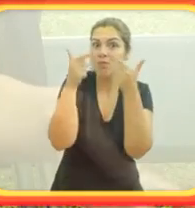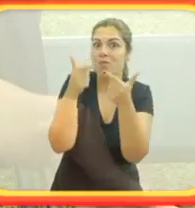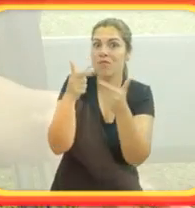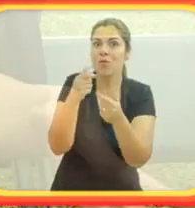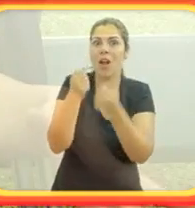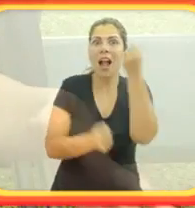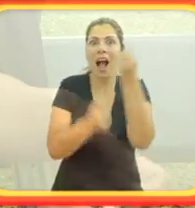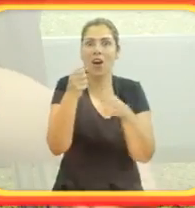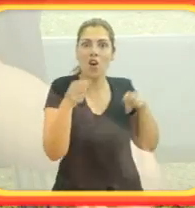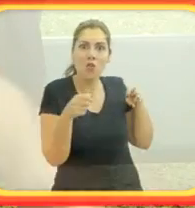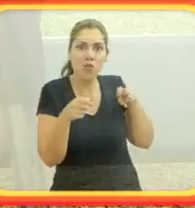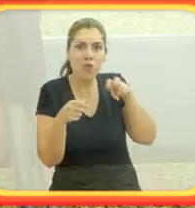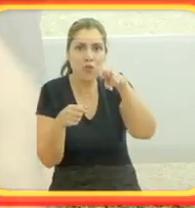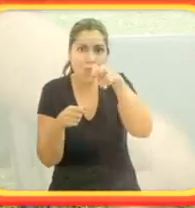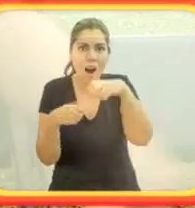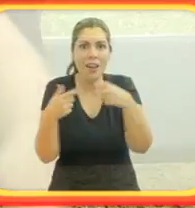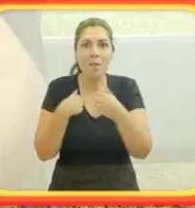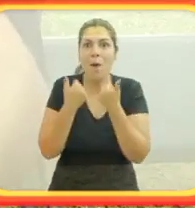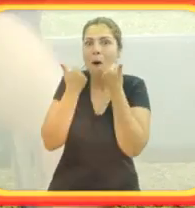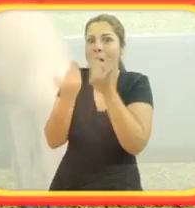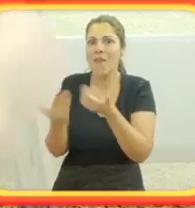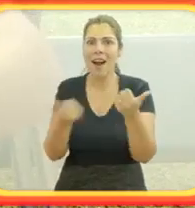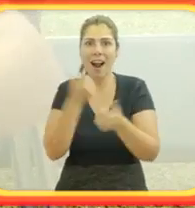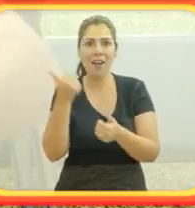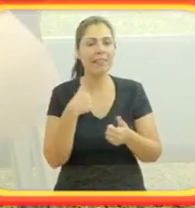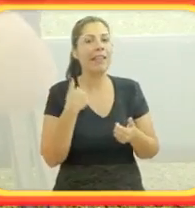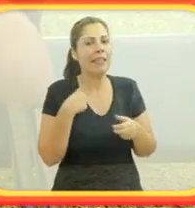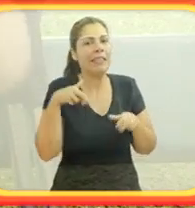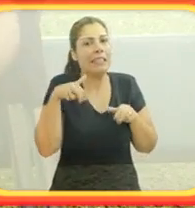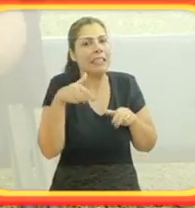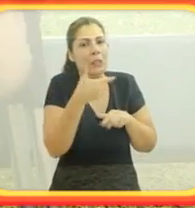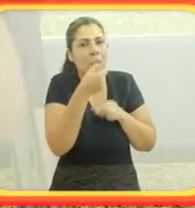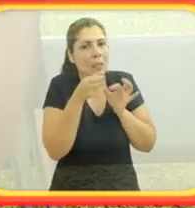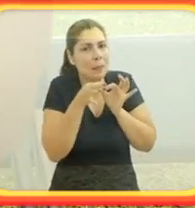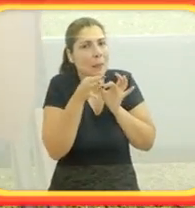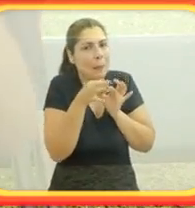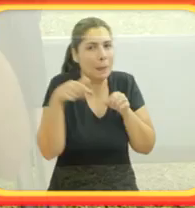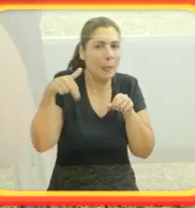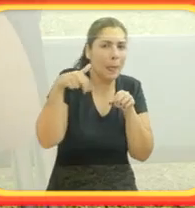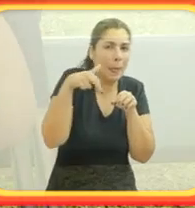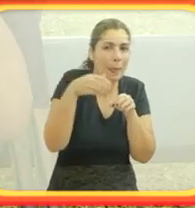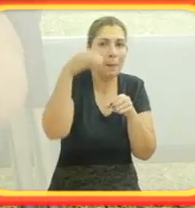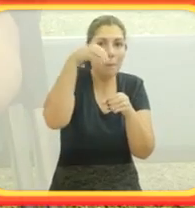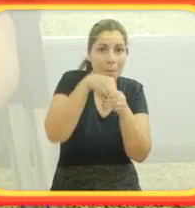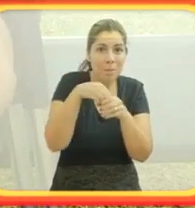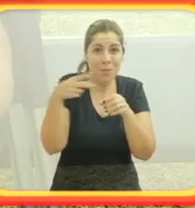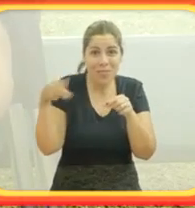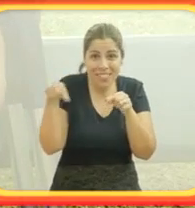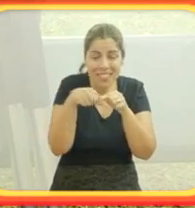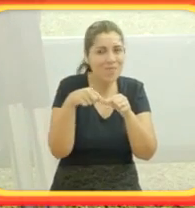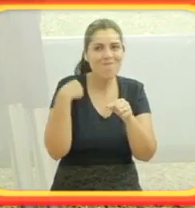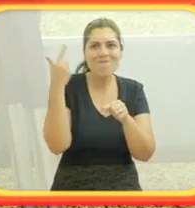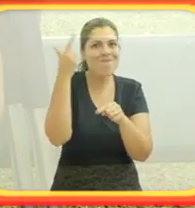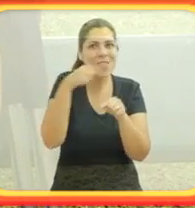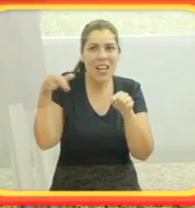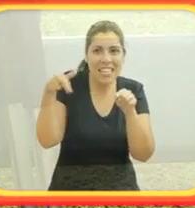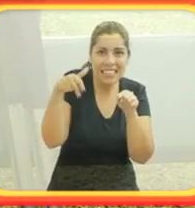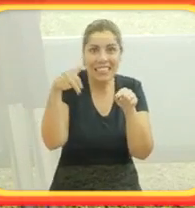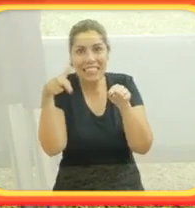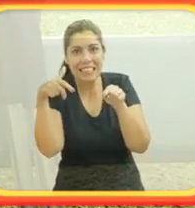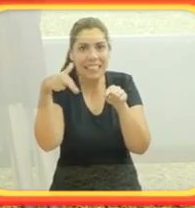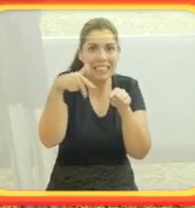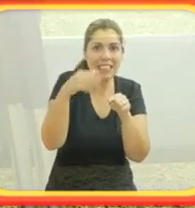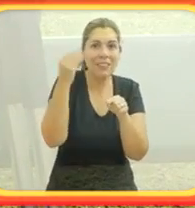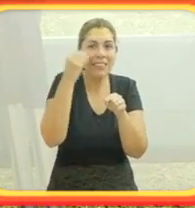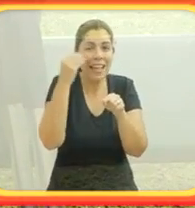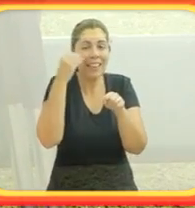ali no meio da rua, com a muleta escorregando, patinando. E aí a sorte que passou um carro. E aí me